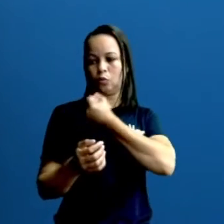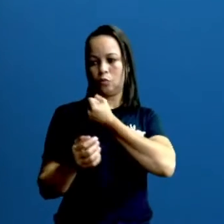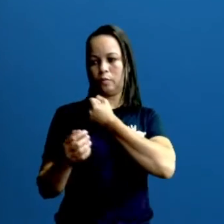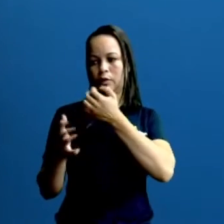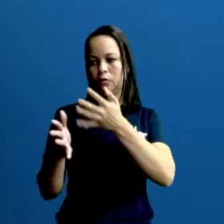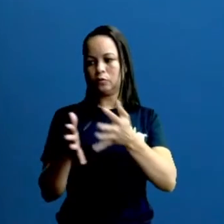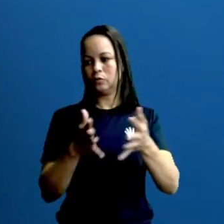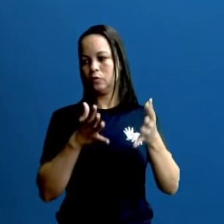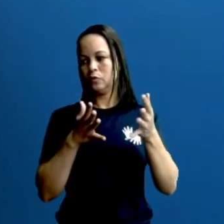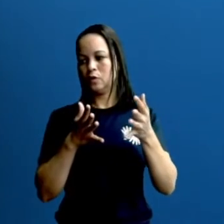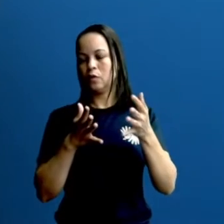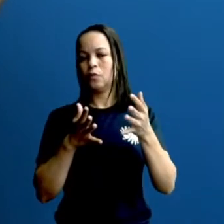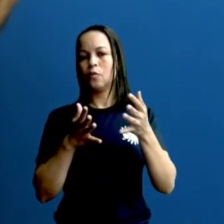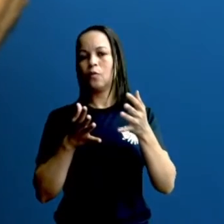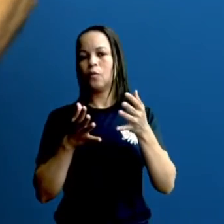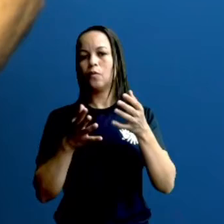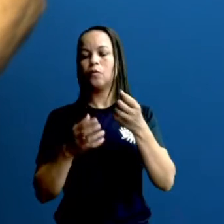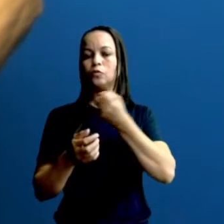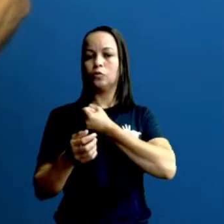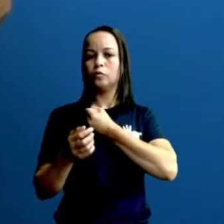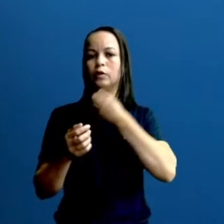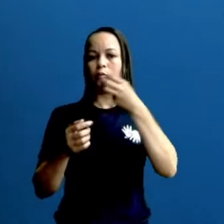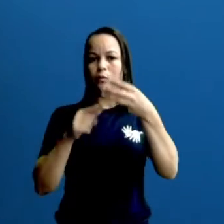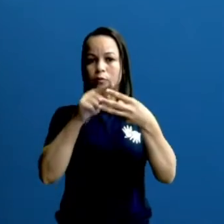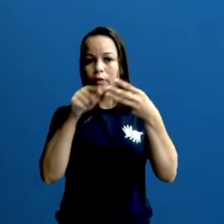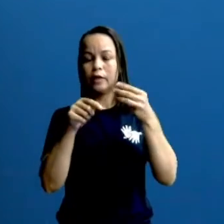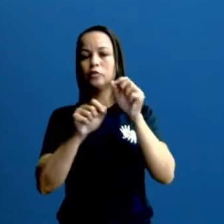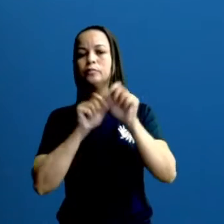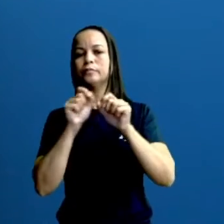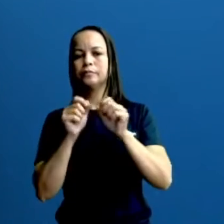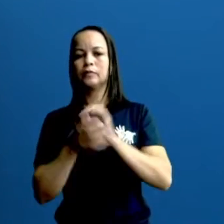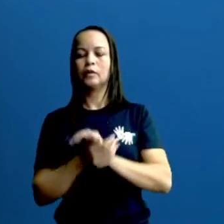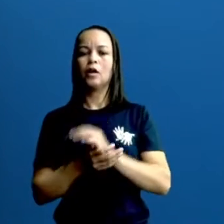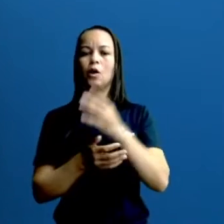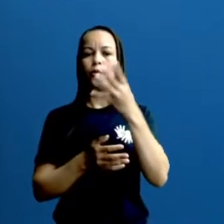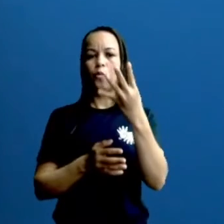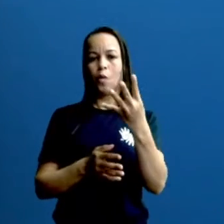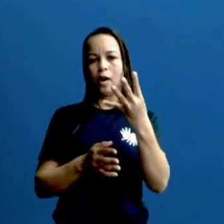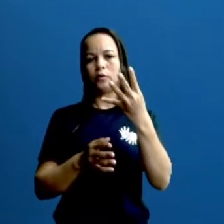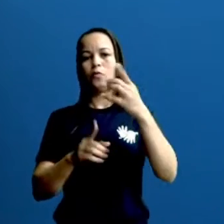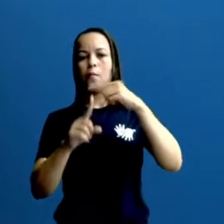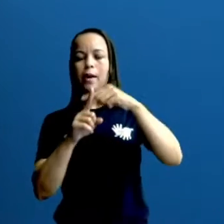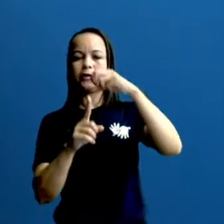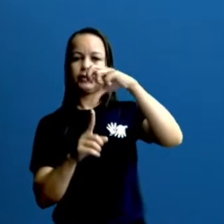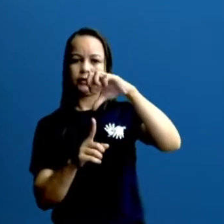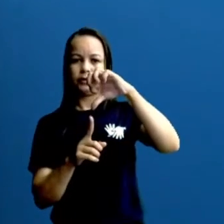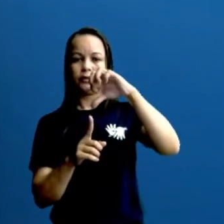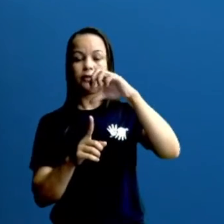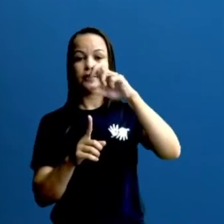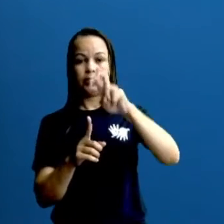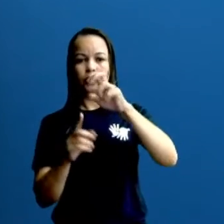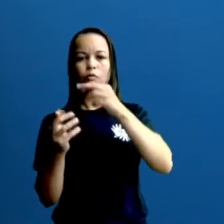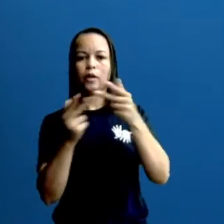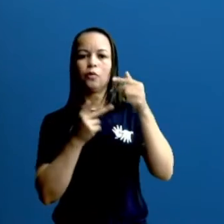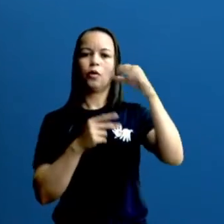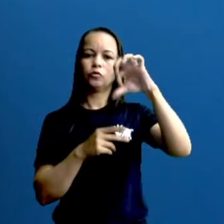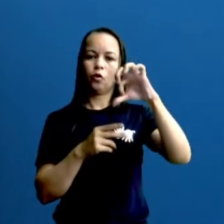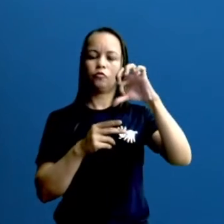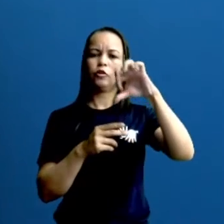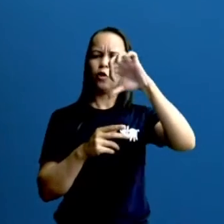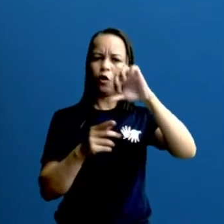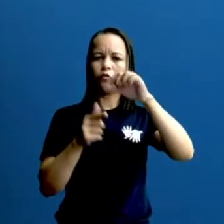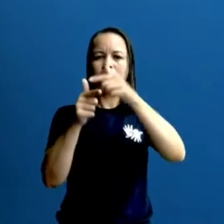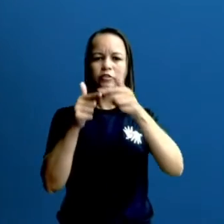algarismos que dá um resultado divisível por 3. Por exemplo, 4 mais 5, 9. 9 é divisível por 3? É.